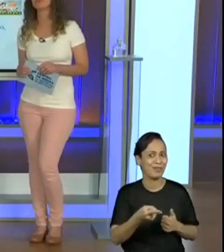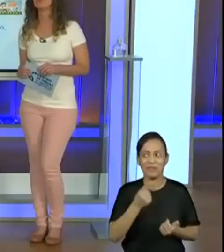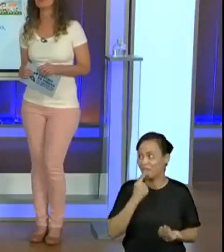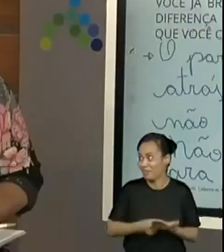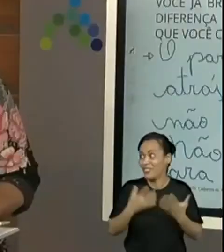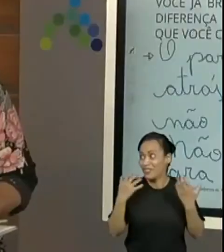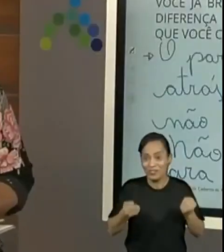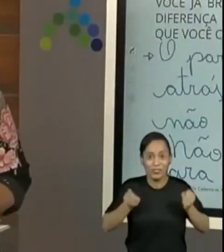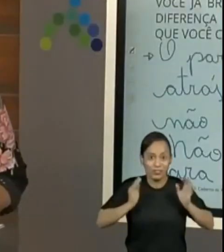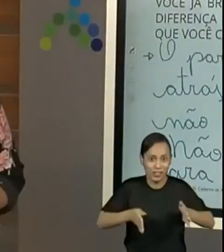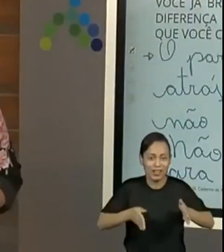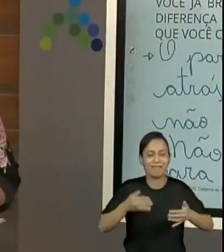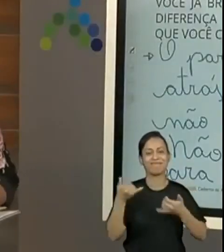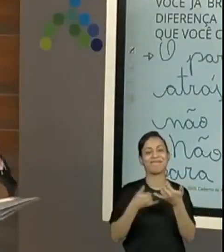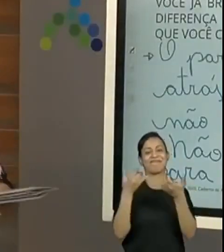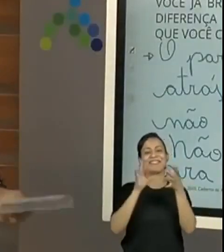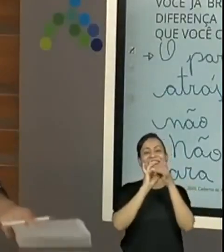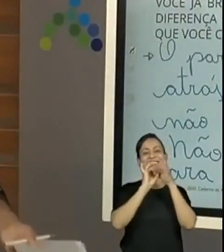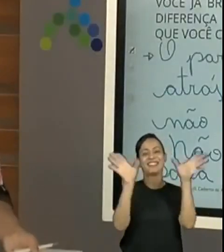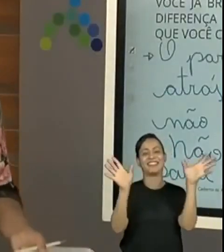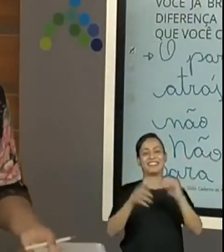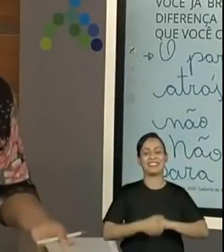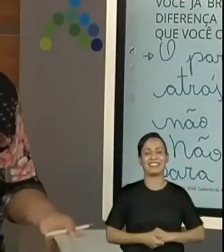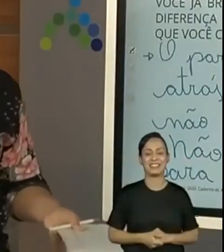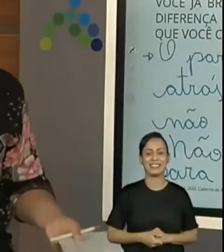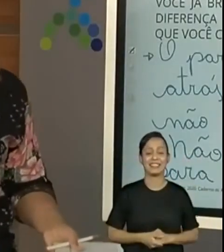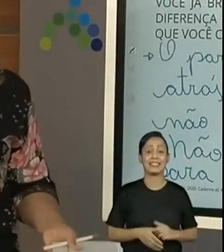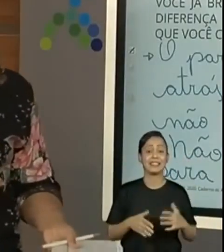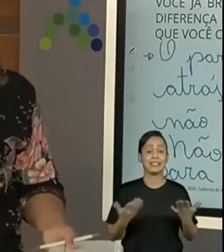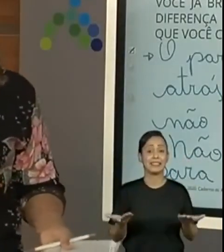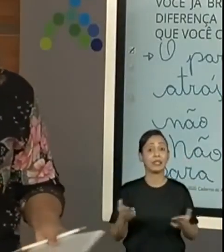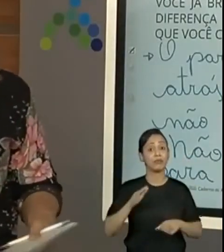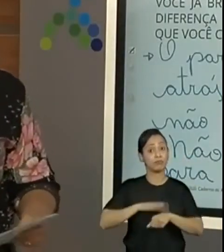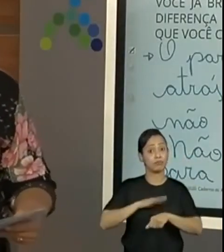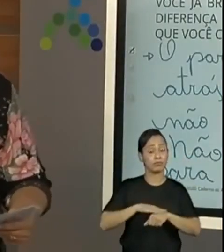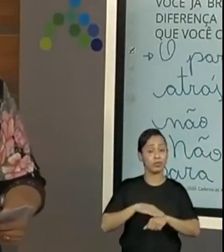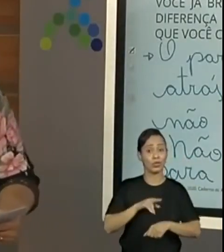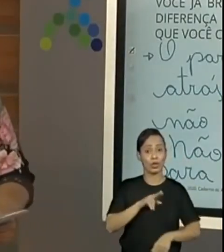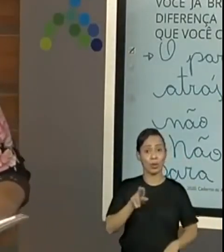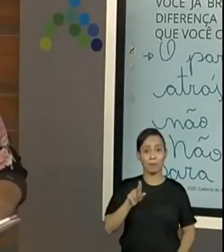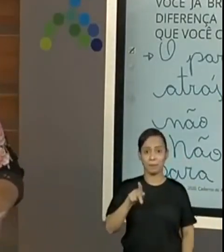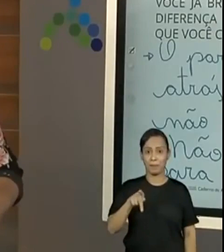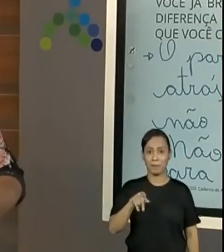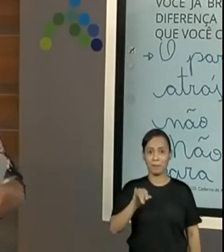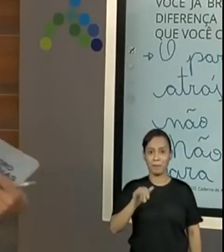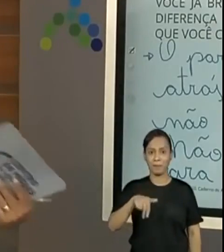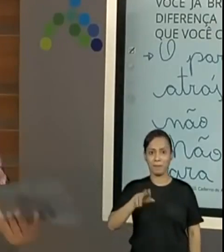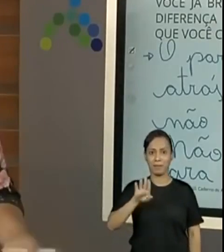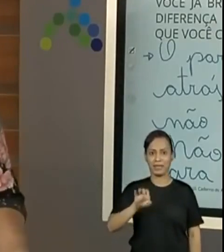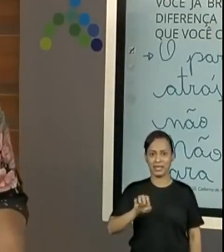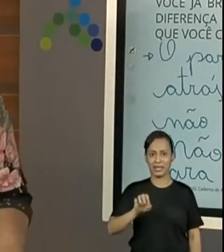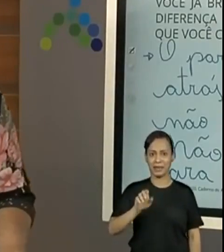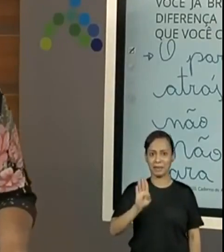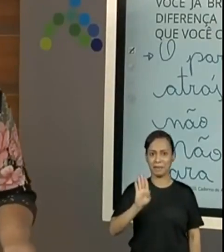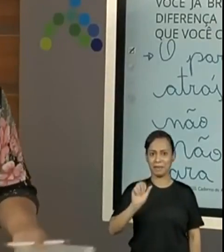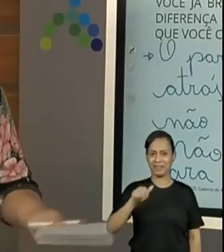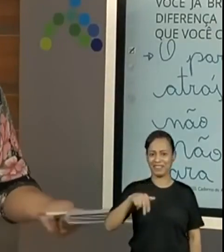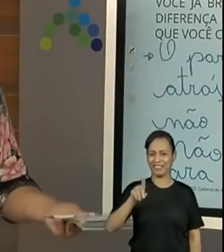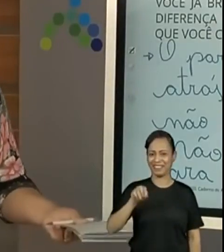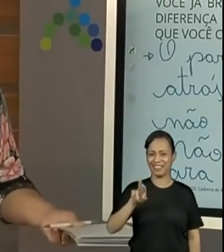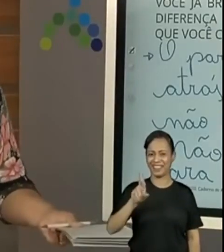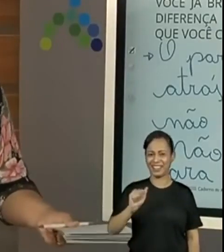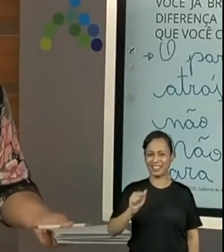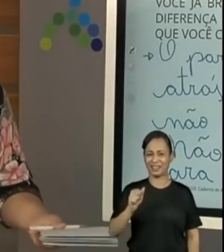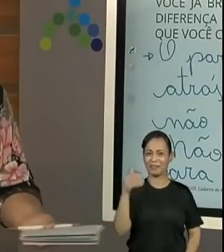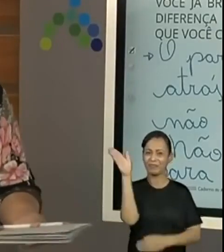Muito. Então, para você que não conhecia, nós apresentamos aqui o pique-bandeira, que também é conhecido como bandeirinha, rouba-bandeira.